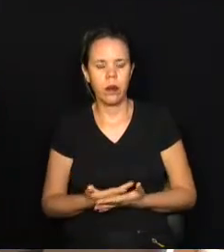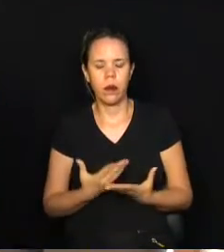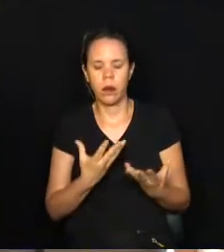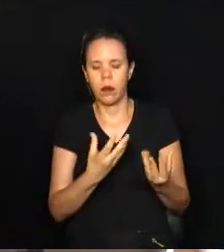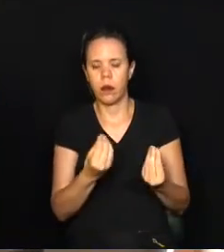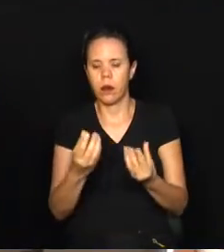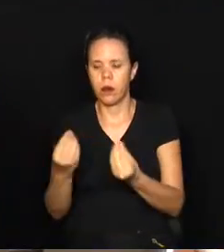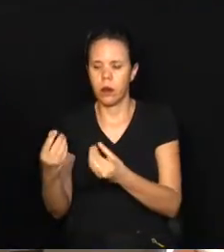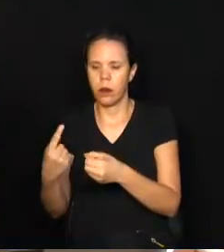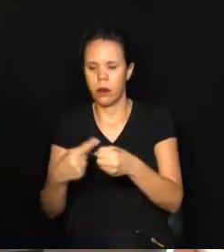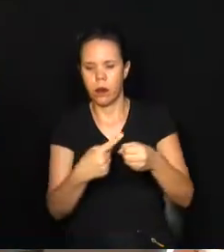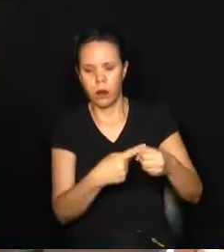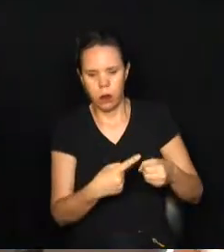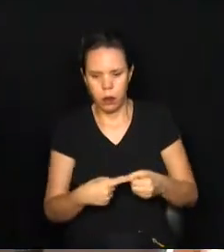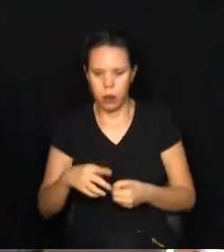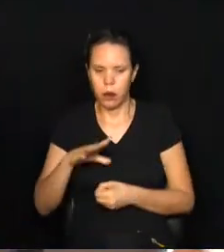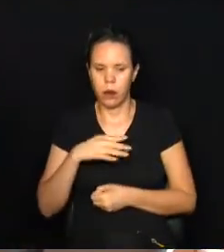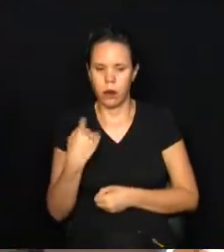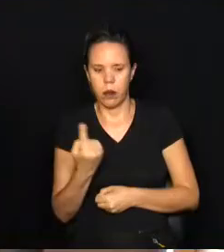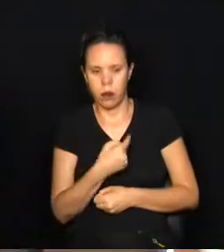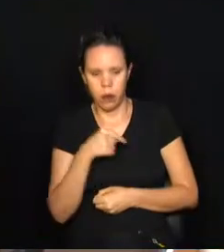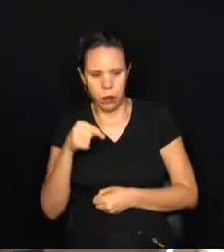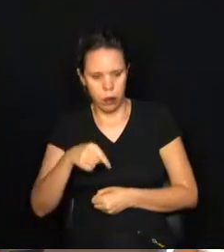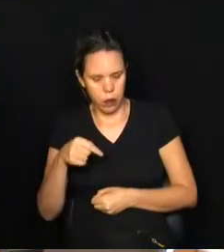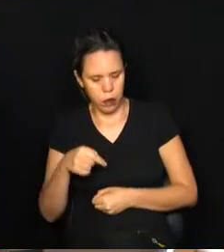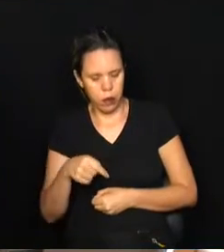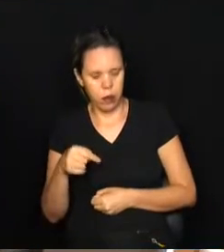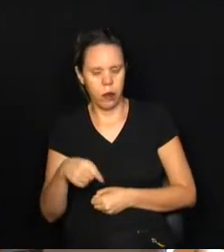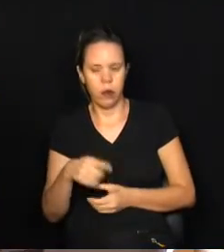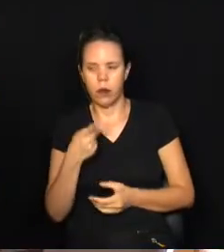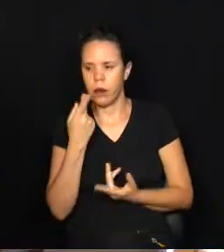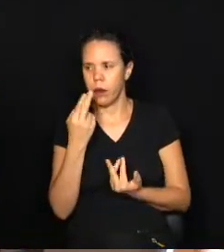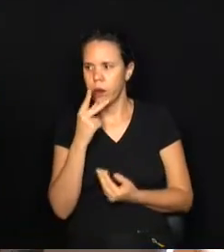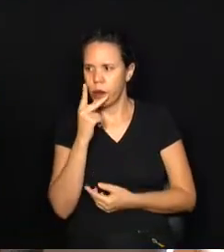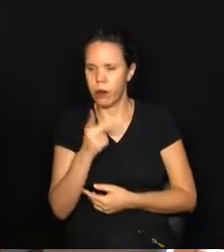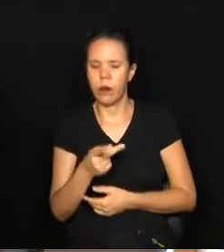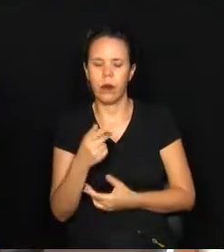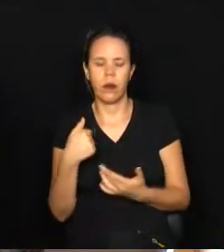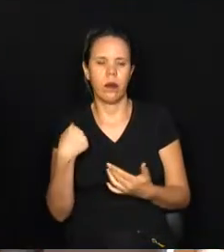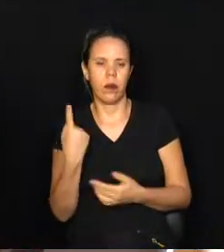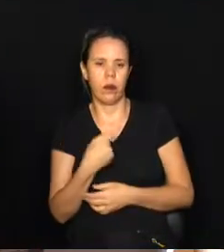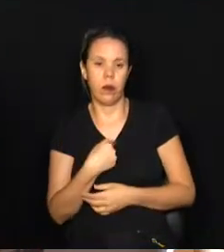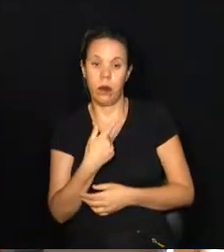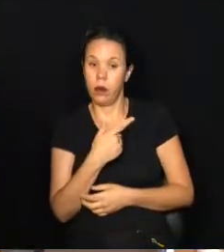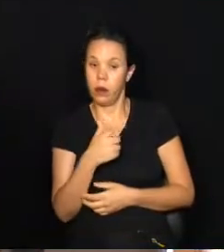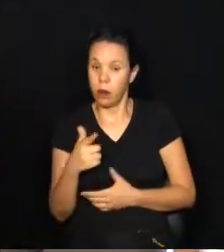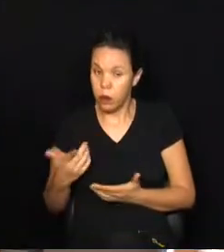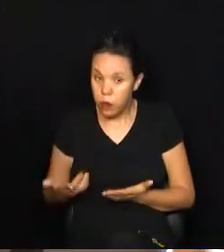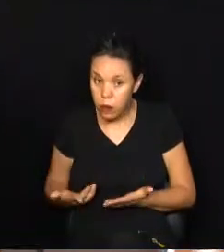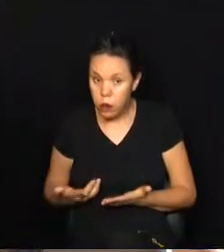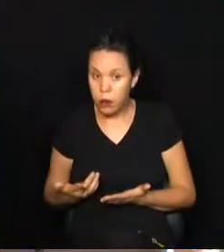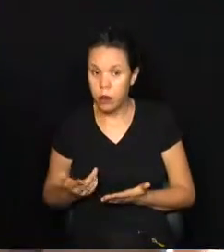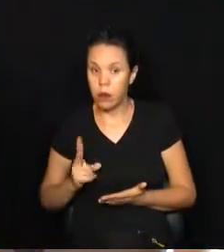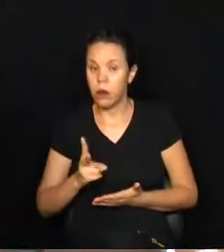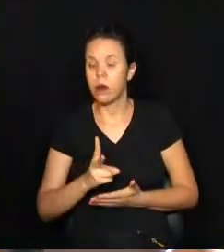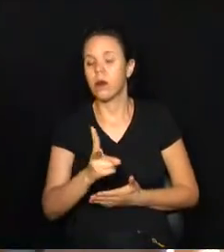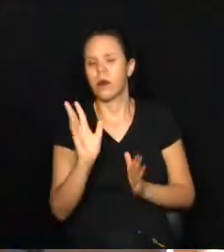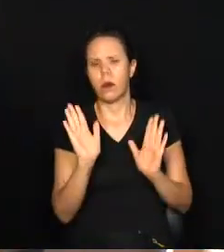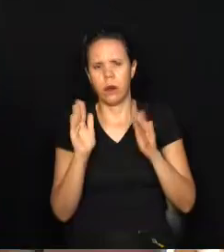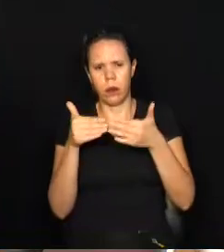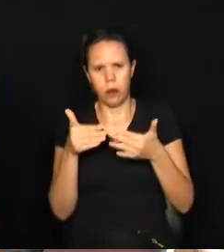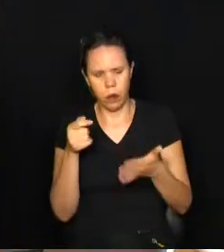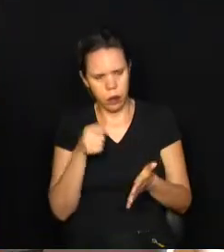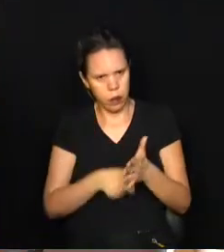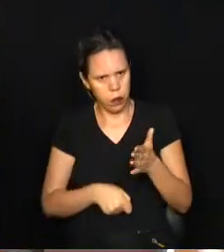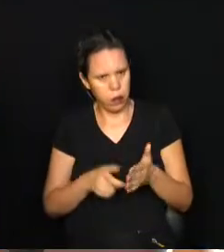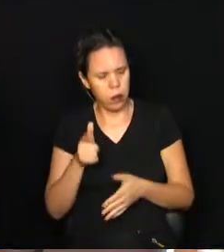muitos municípios, e que nós, como aqui foi dito, se não tivéssemos mantido o foco, se